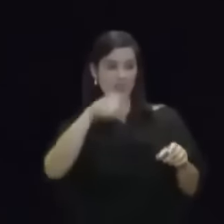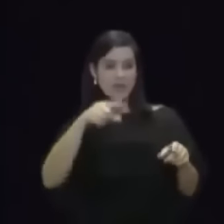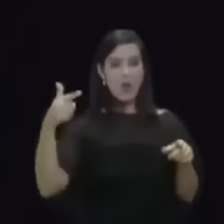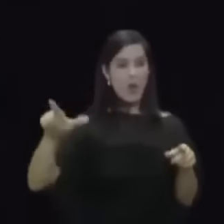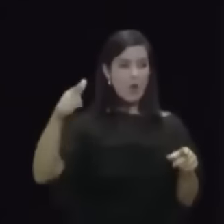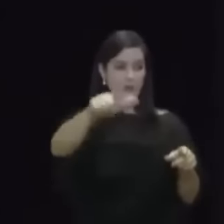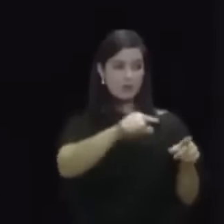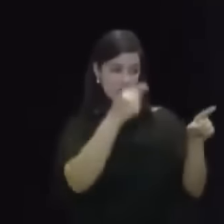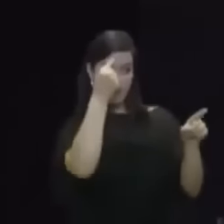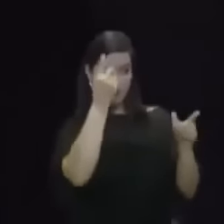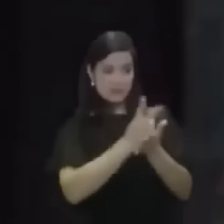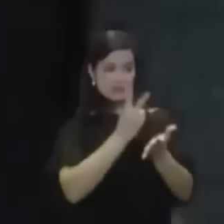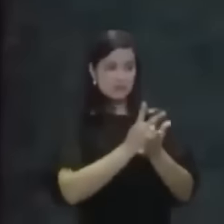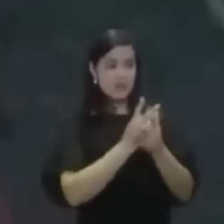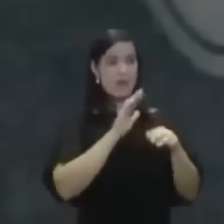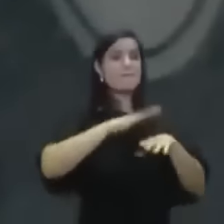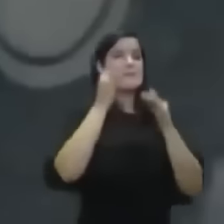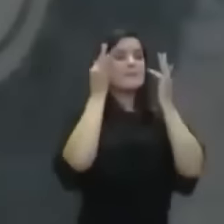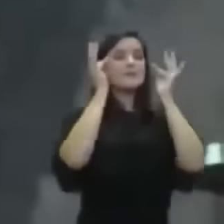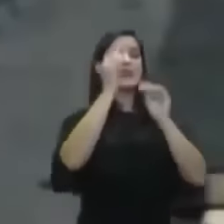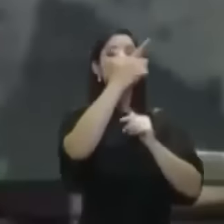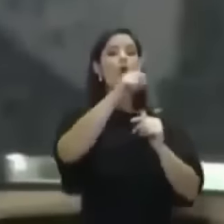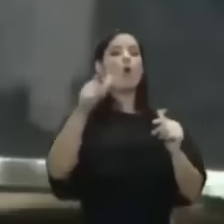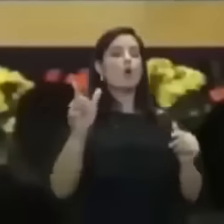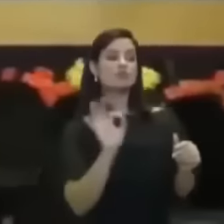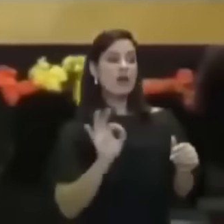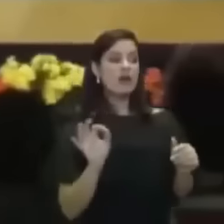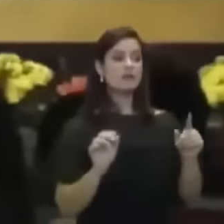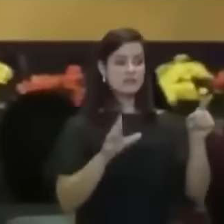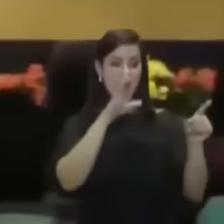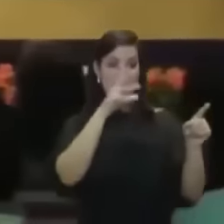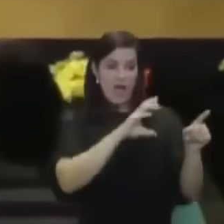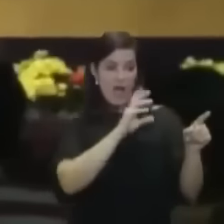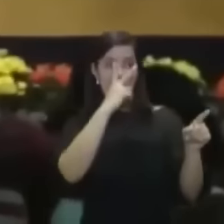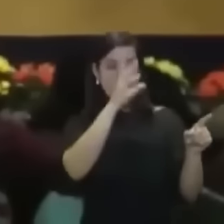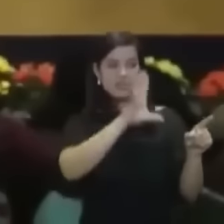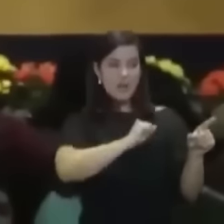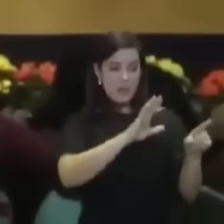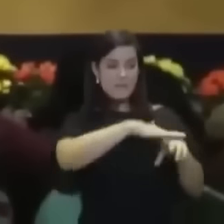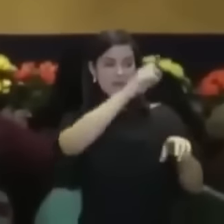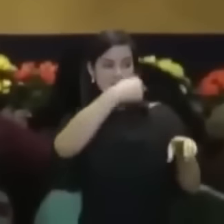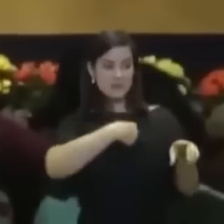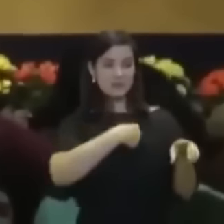ainda pensas que tu és mais fiel do que os outros? Tu ainda achas que tu me amas mais do que os outros?